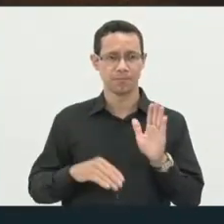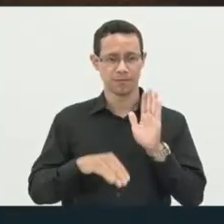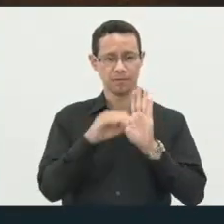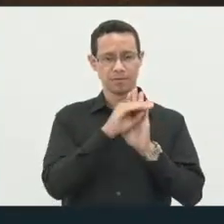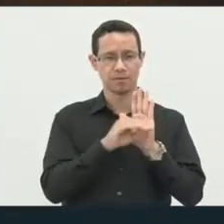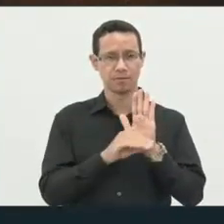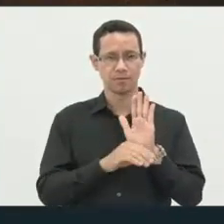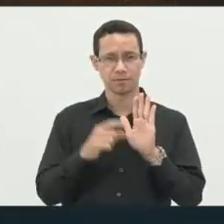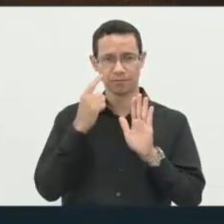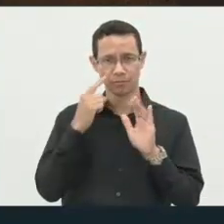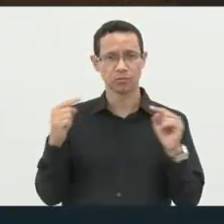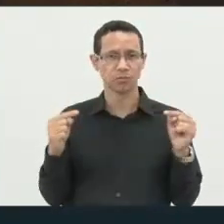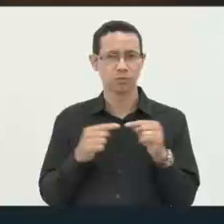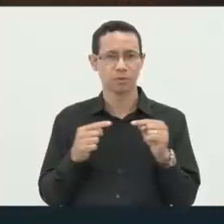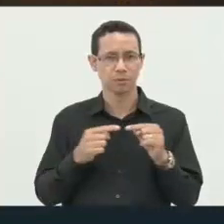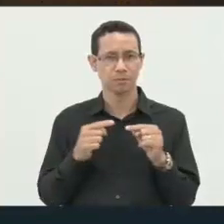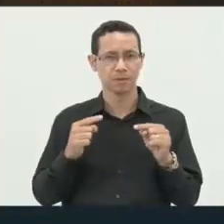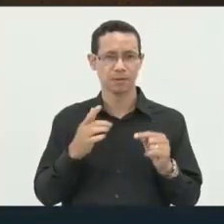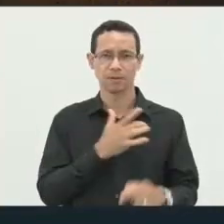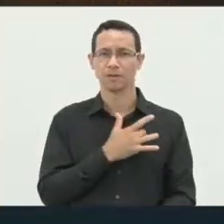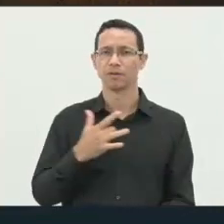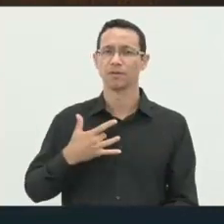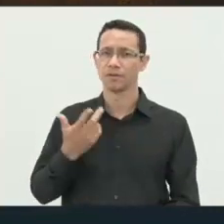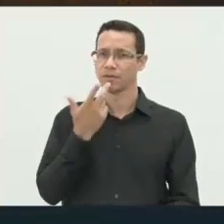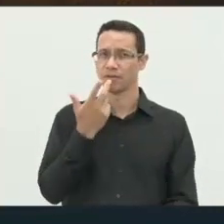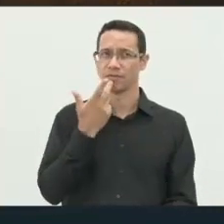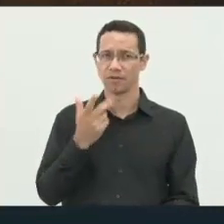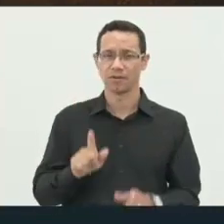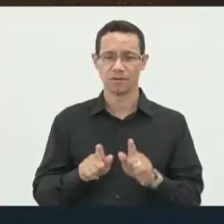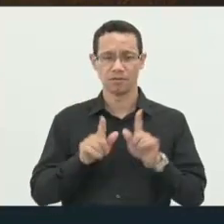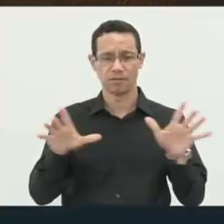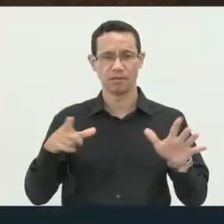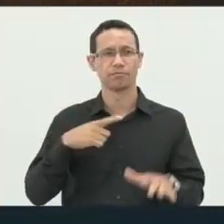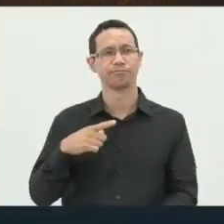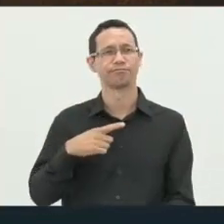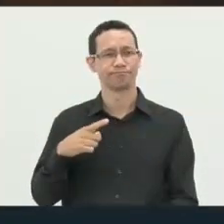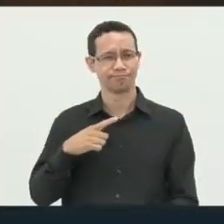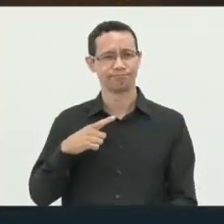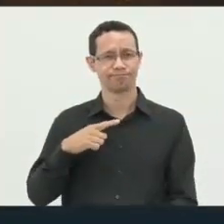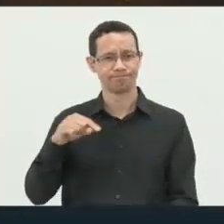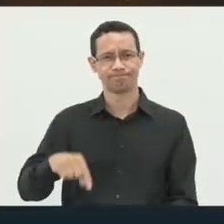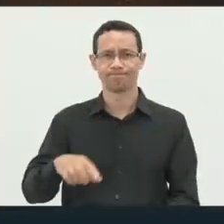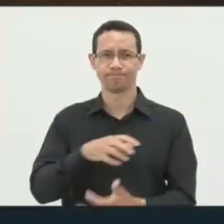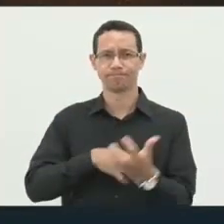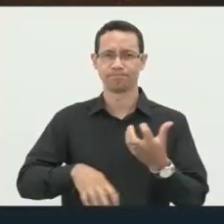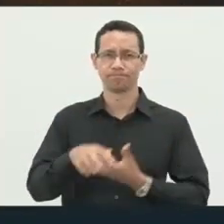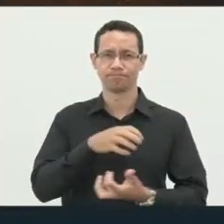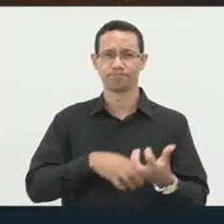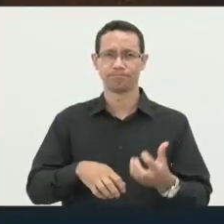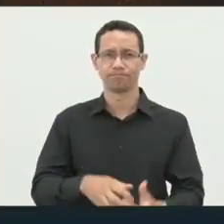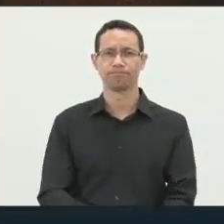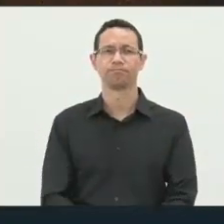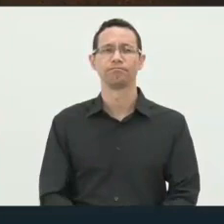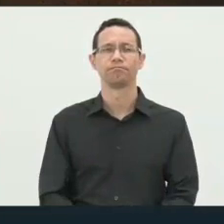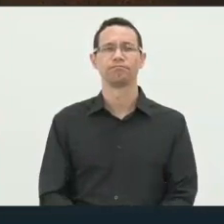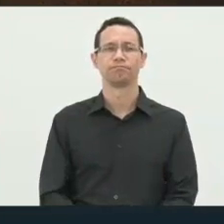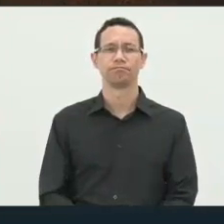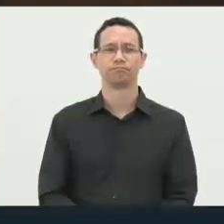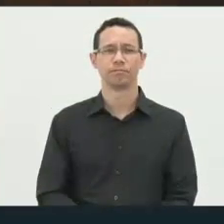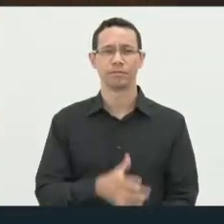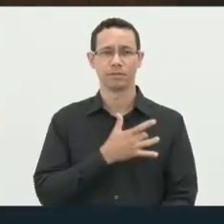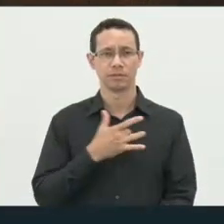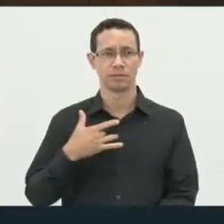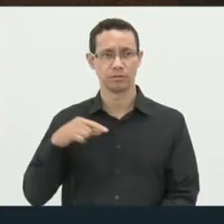aqui sempre voltadas à questão da saúde que a gente fala que a saúde de Guarulhos ela tá realmente caótica né a saúde de Guarulhos